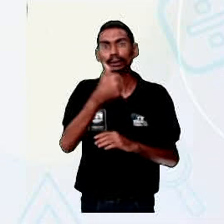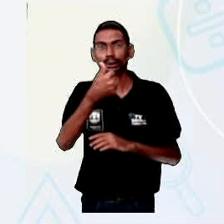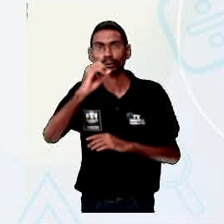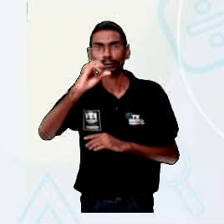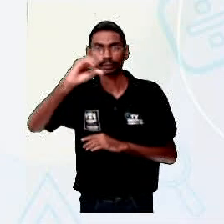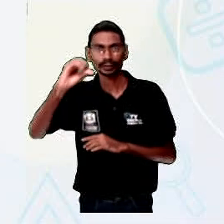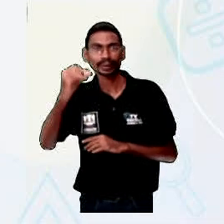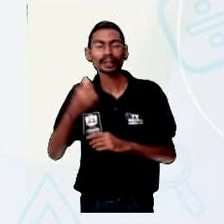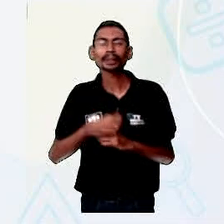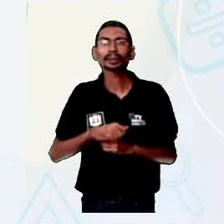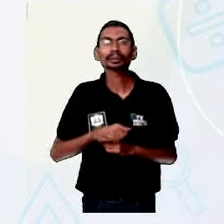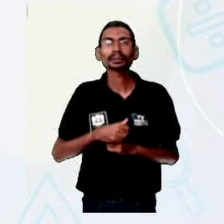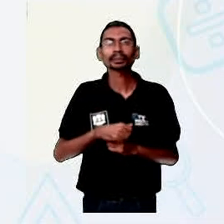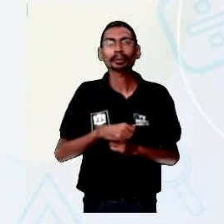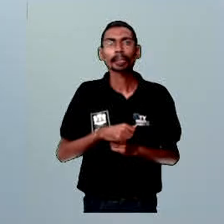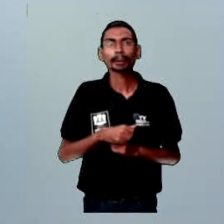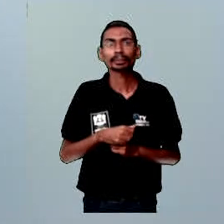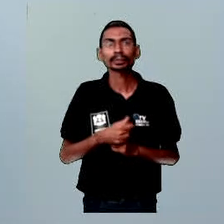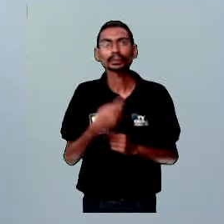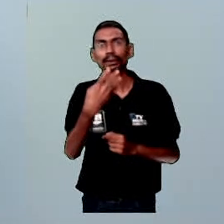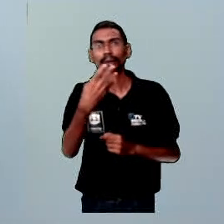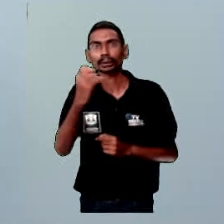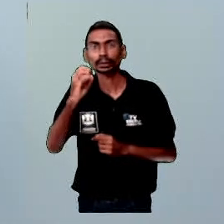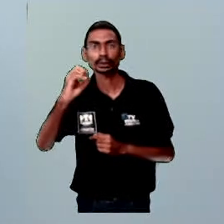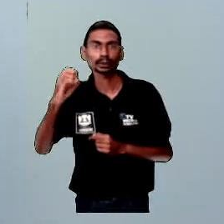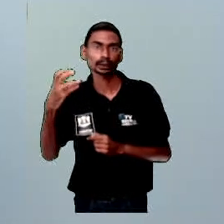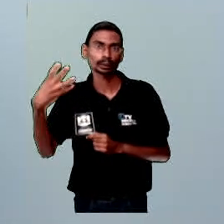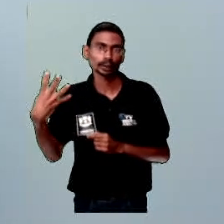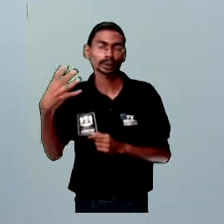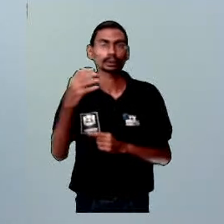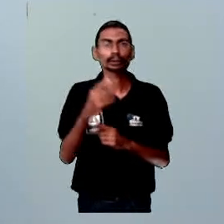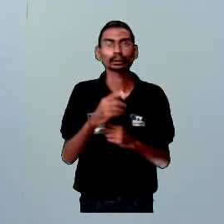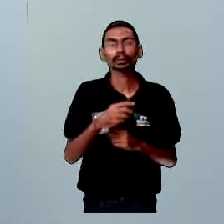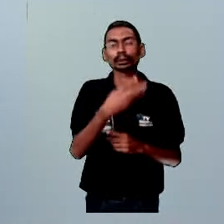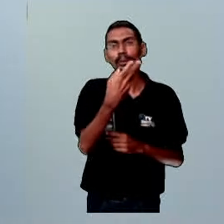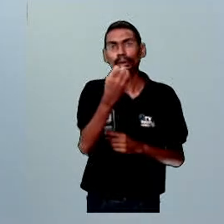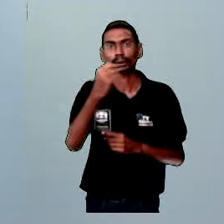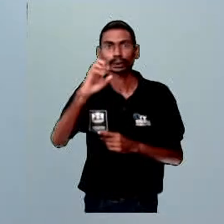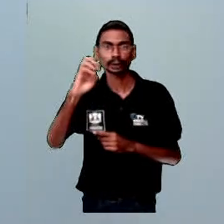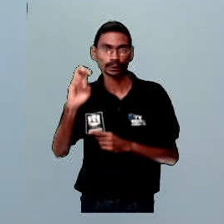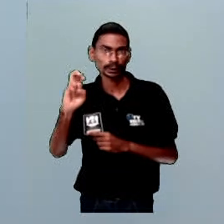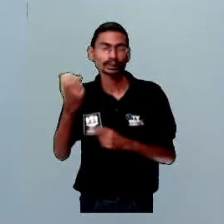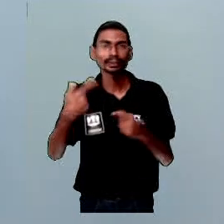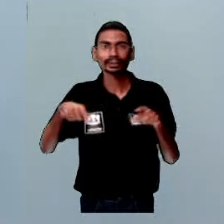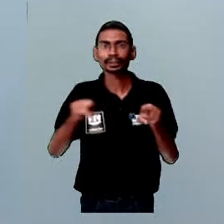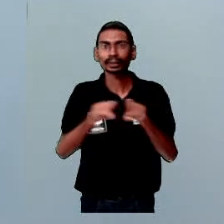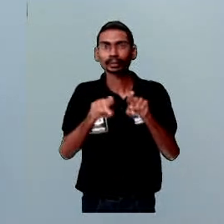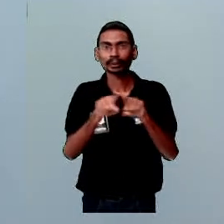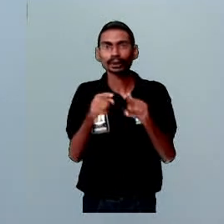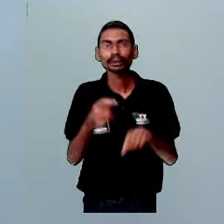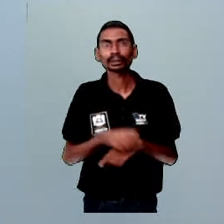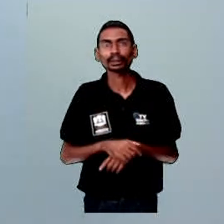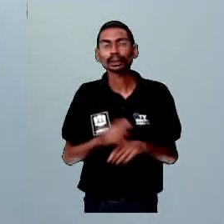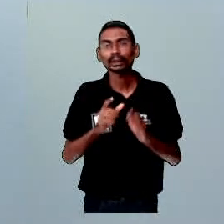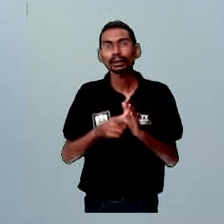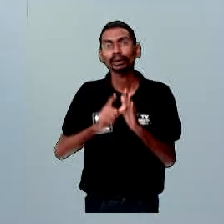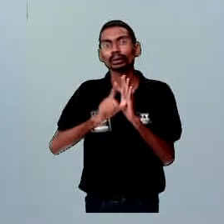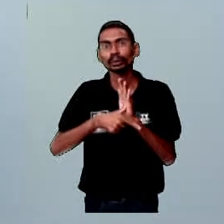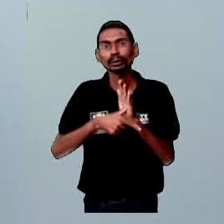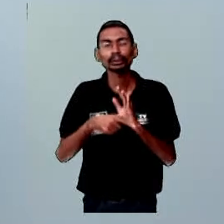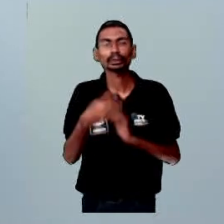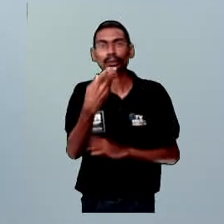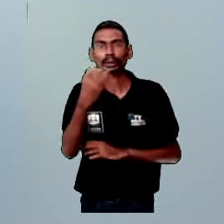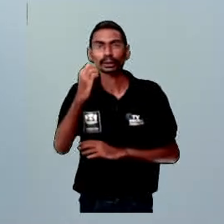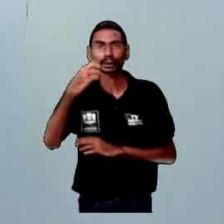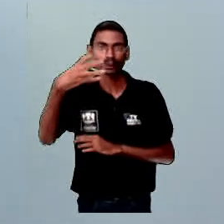404 mais 1, a gente tem 405 como resposta. É o sucessor do 404. E aí a gente tem a